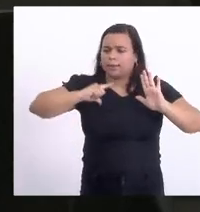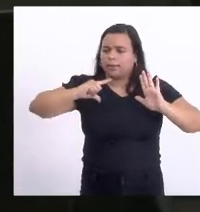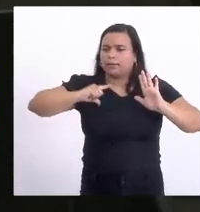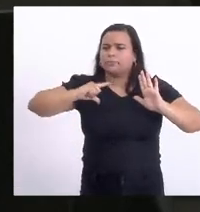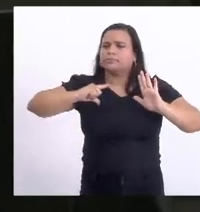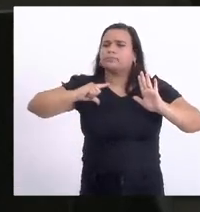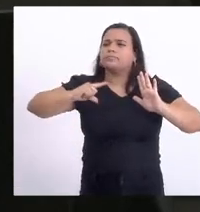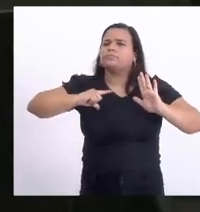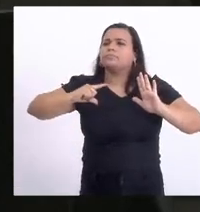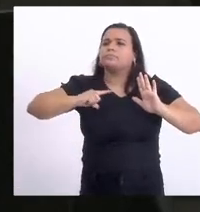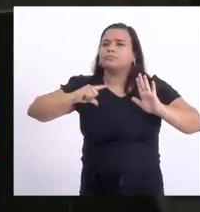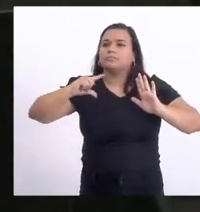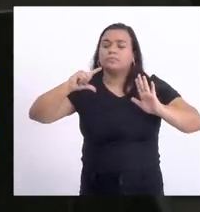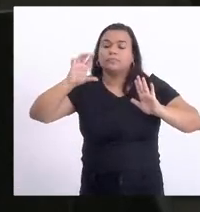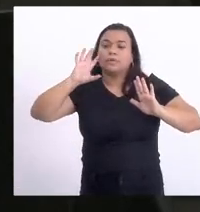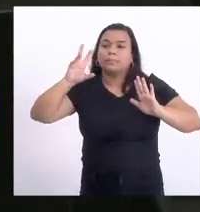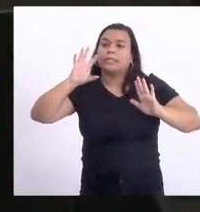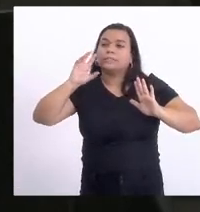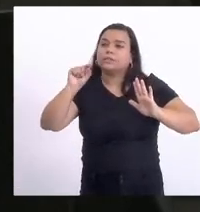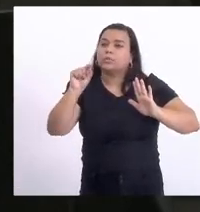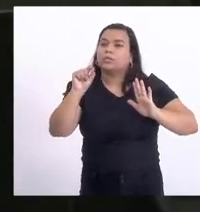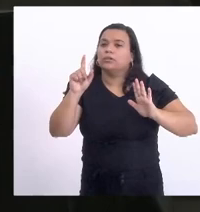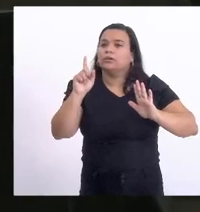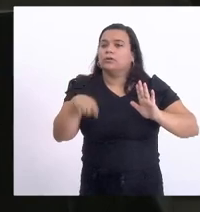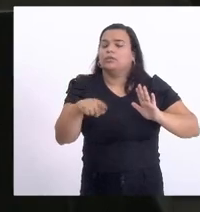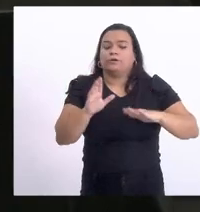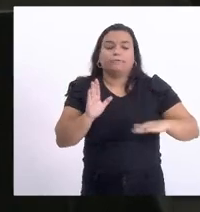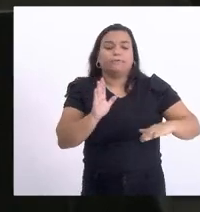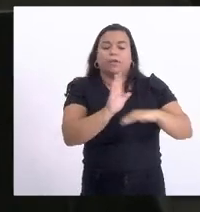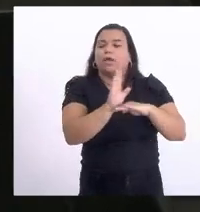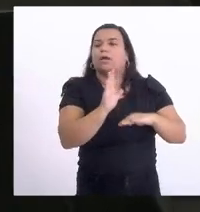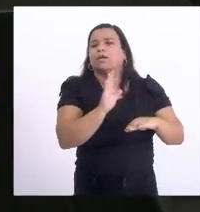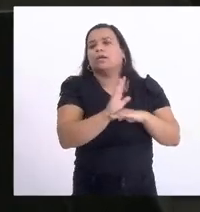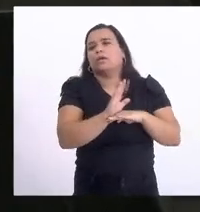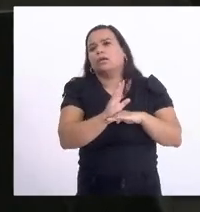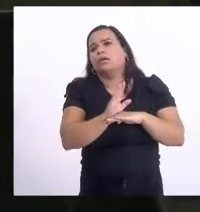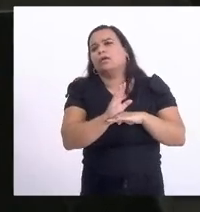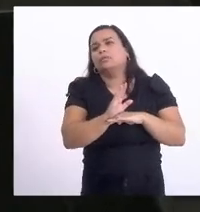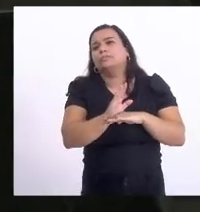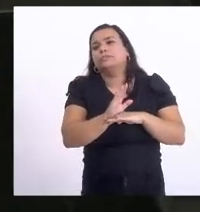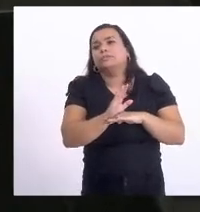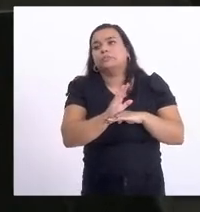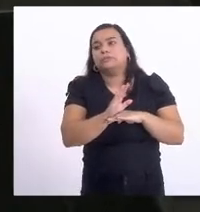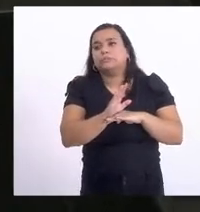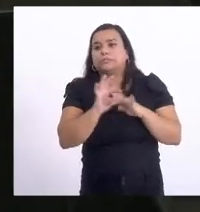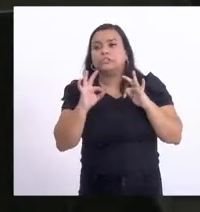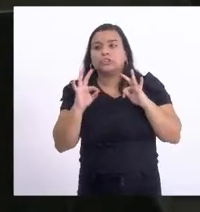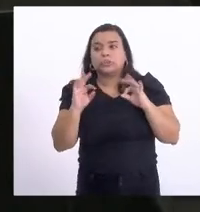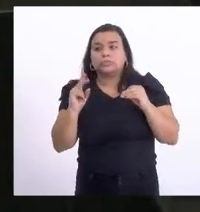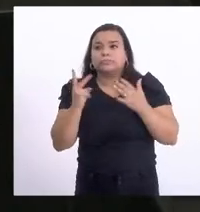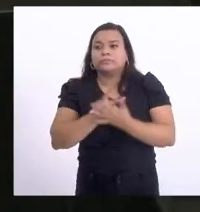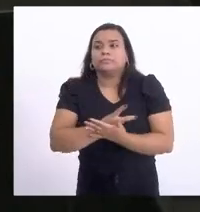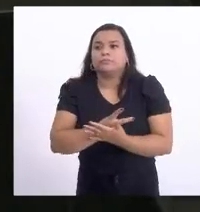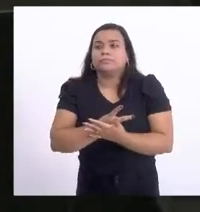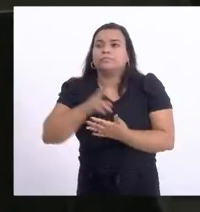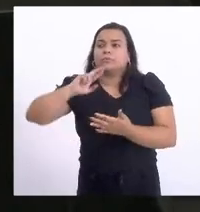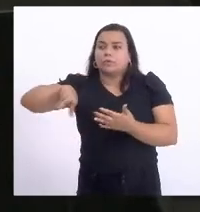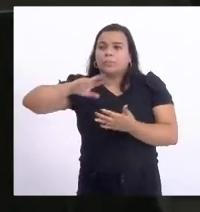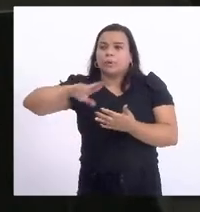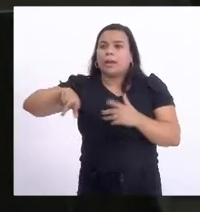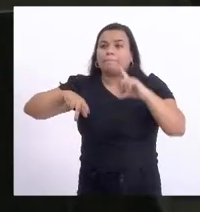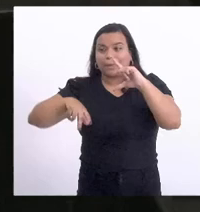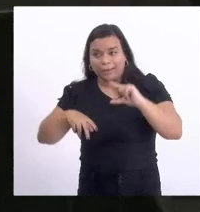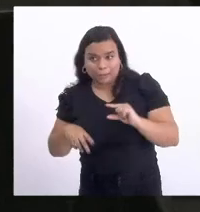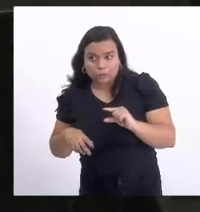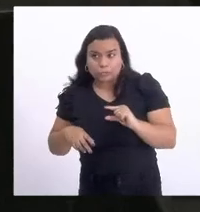a ideia de um tratado tão favorável quanto possível e em todos os casos, não menos favorável do que é